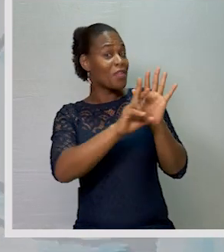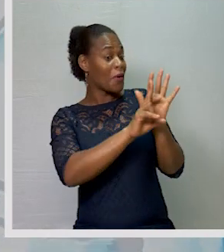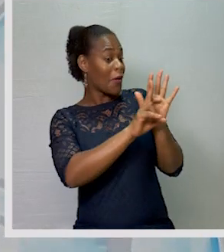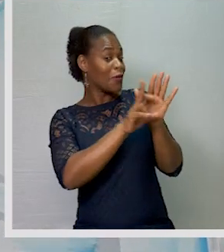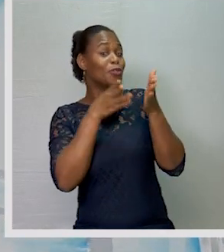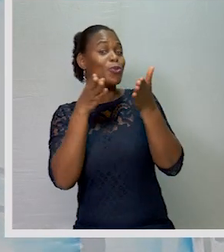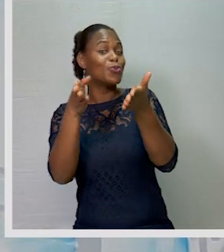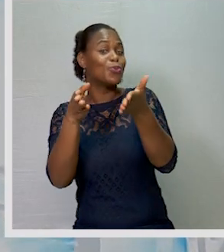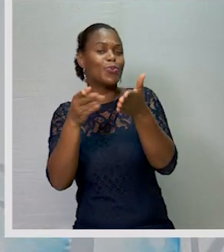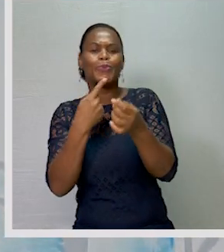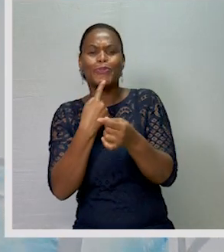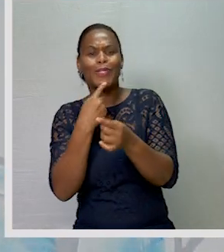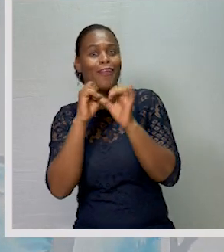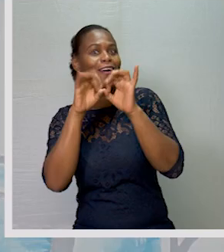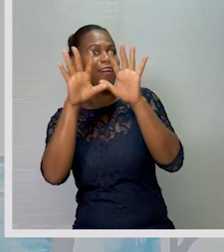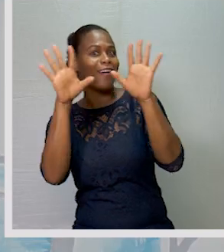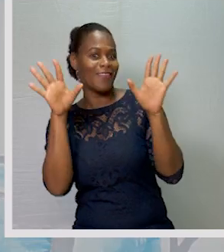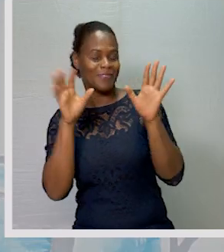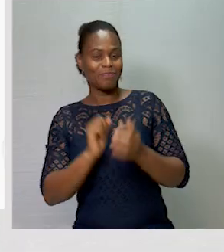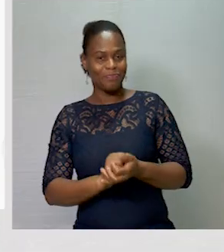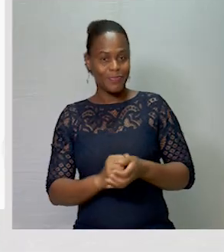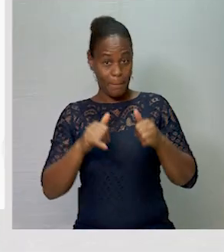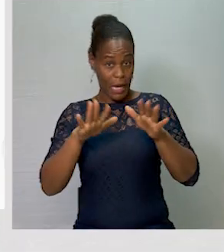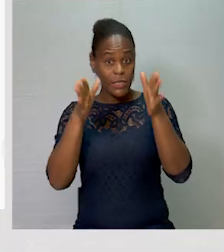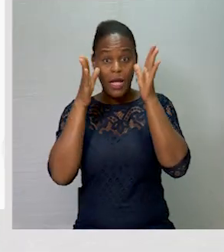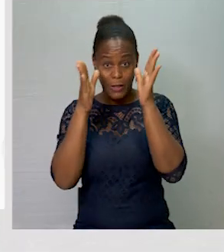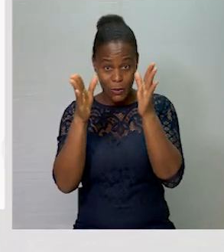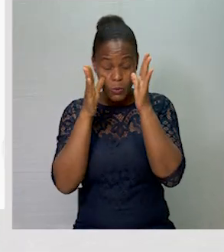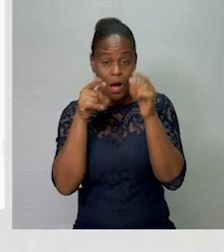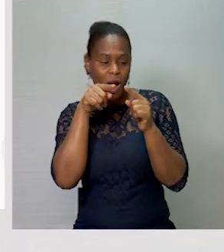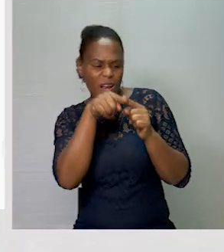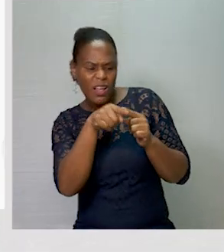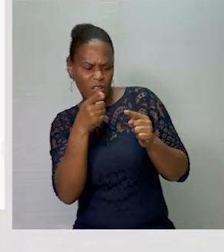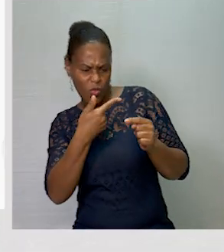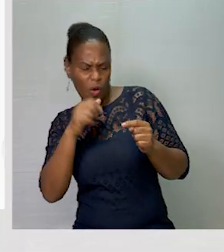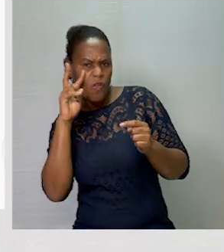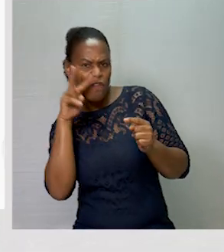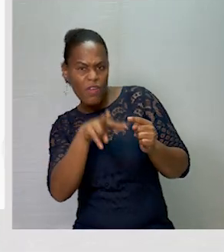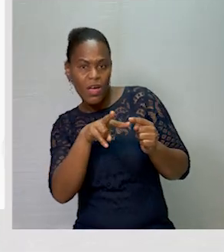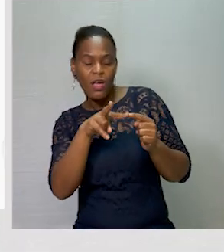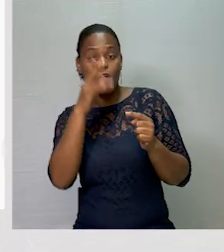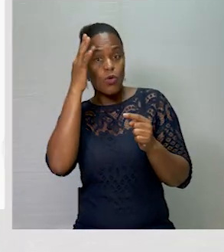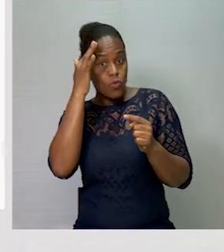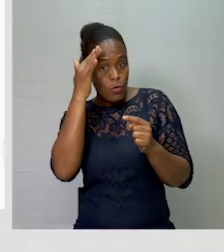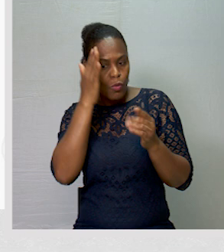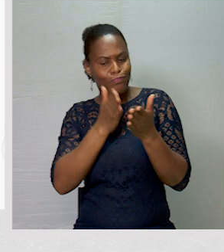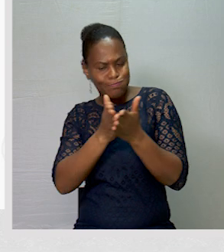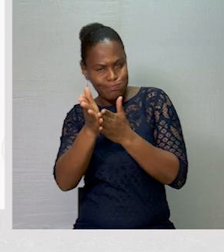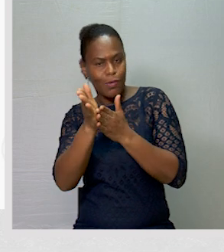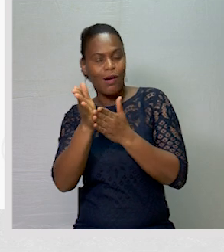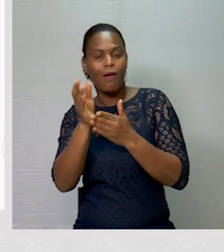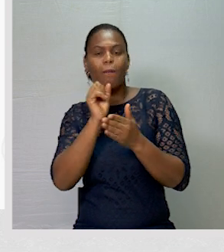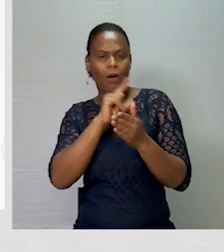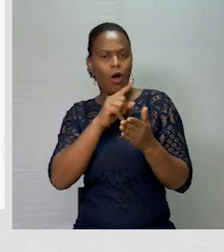a compreender isto. Muita atenção. Aqui, como vocês podem ver, nós vamos continuar a sequência desses